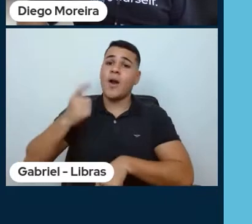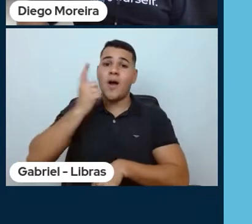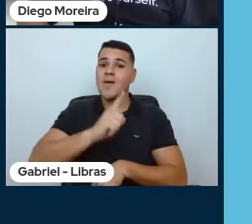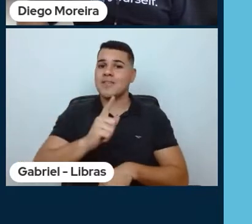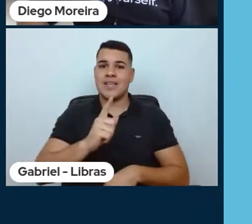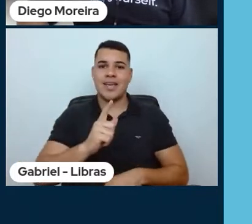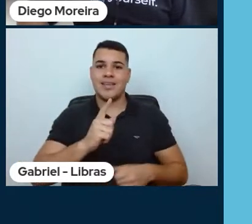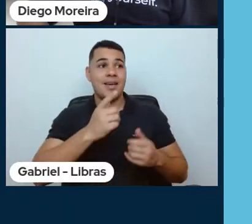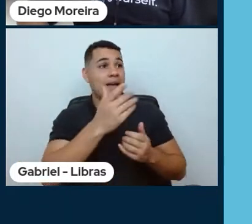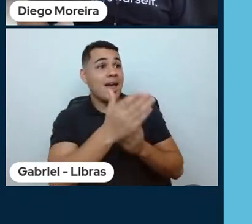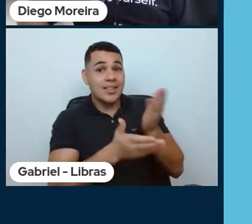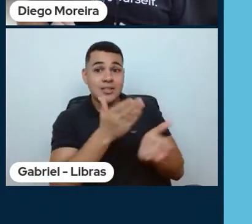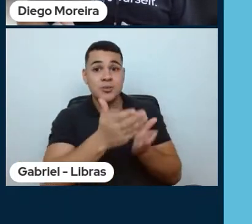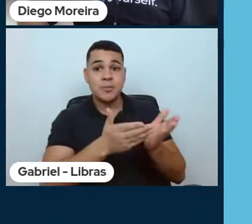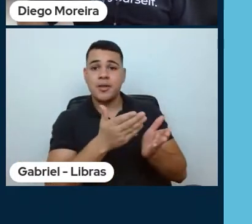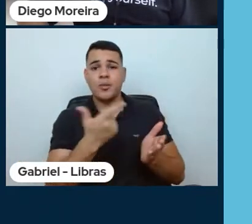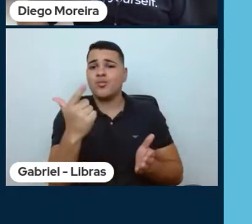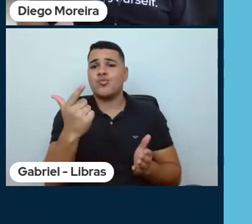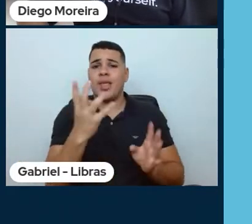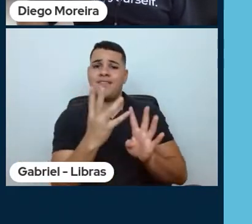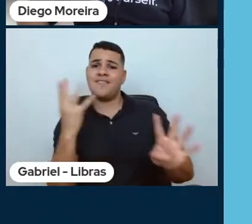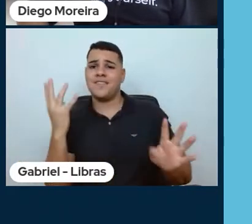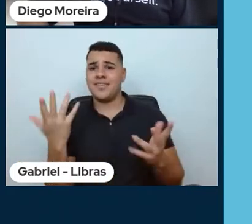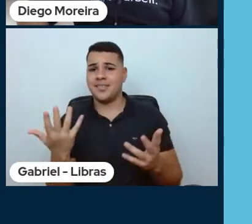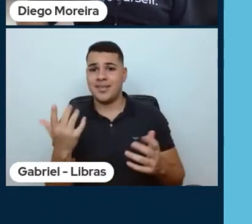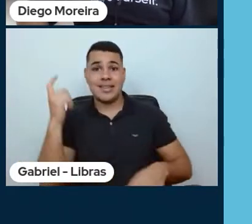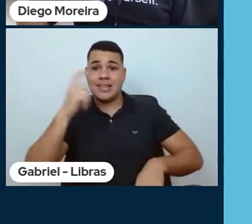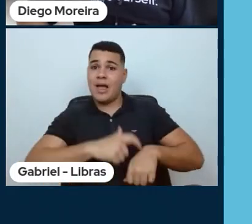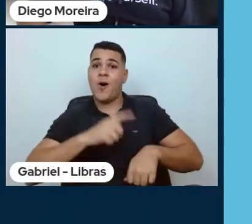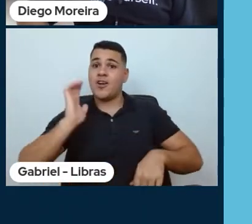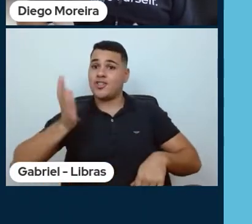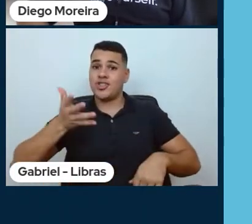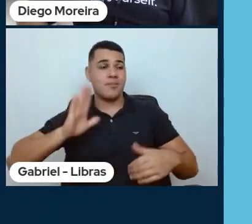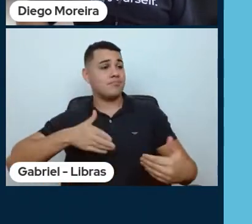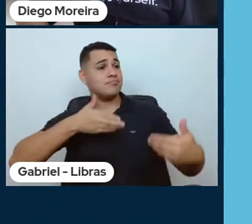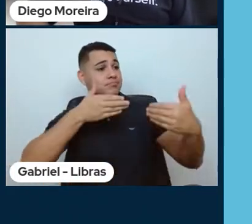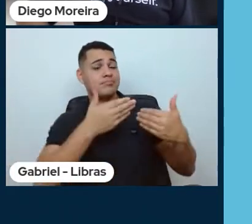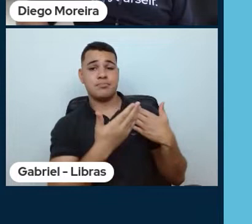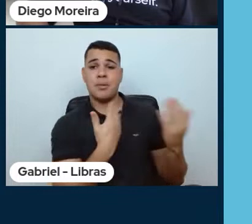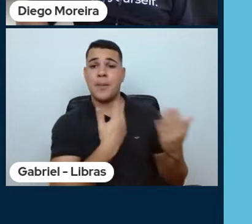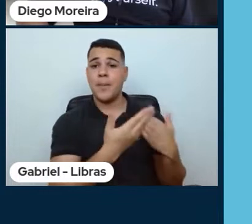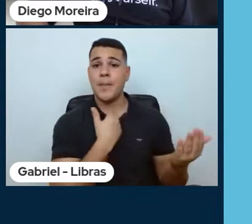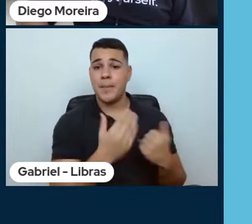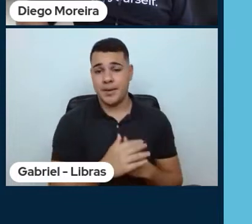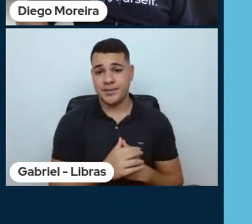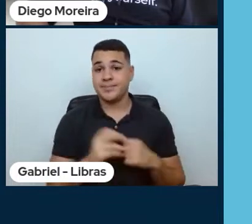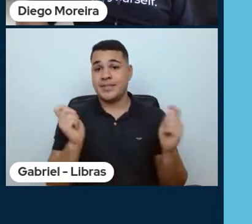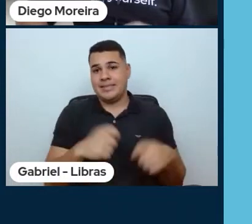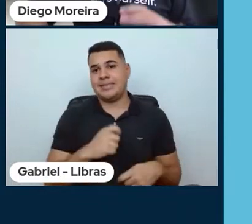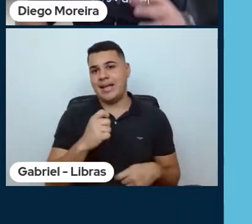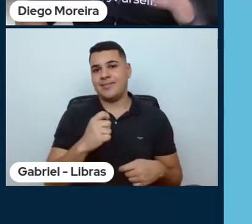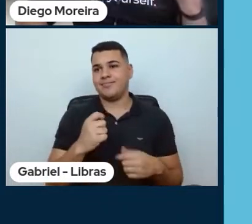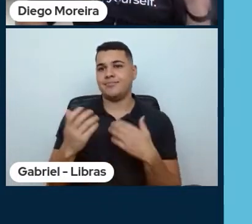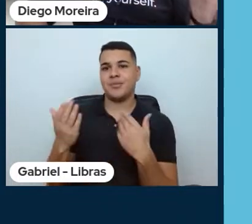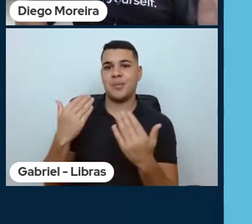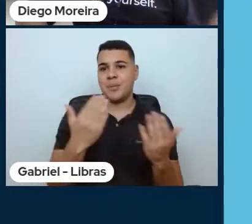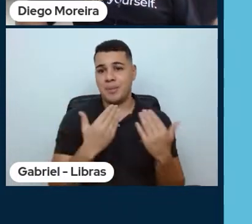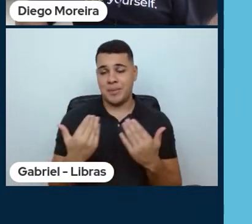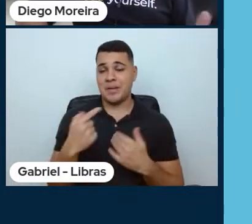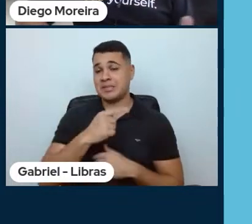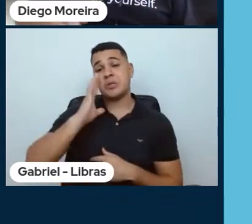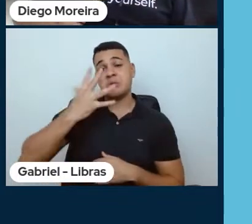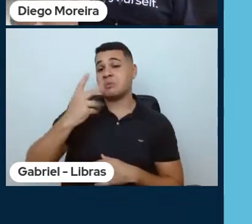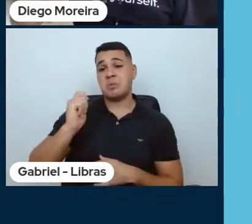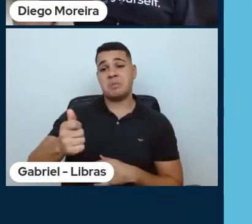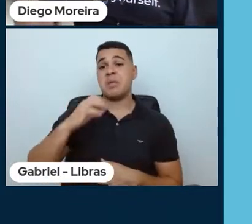gente tem uma deficiência grande ainda no mercado de integrações entre soluções. Às vezes essa solução ela